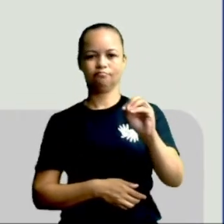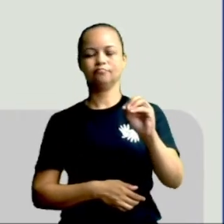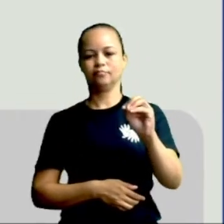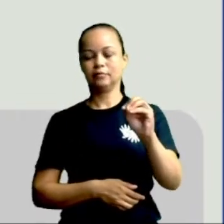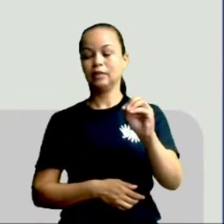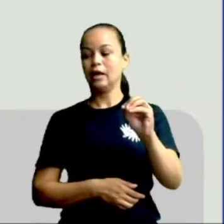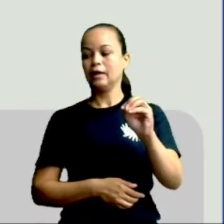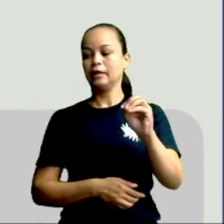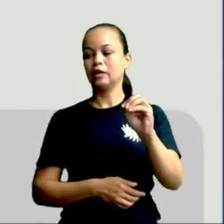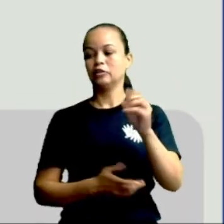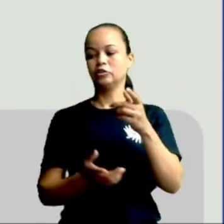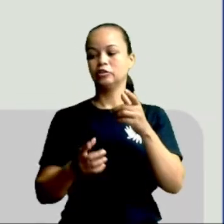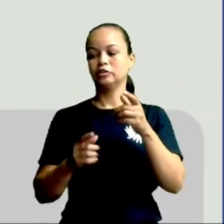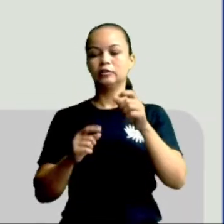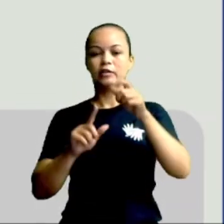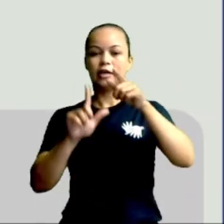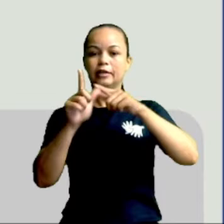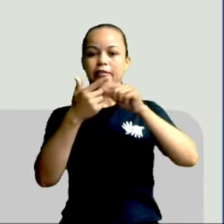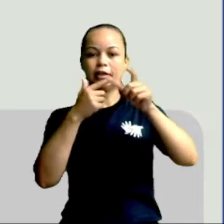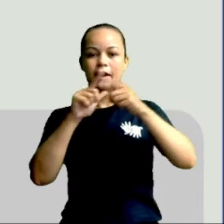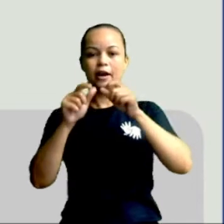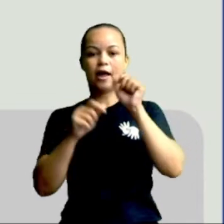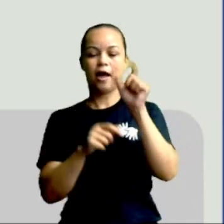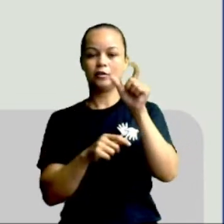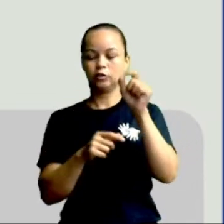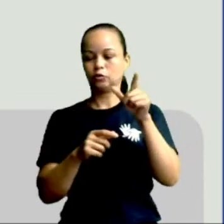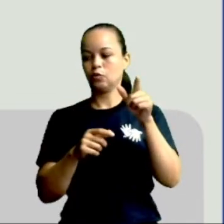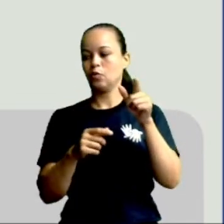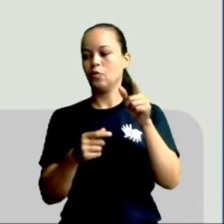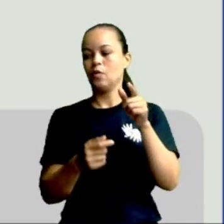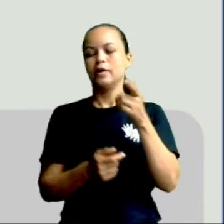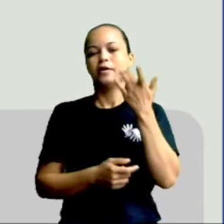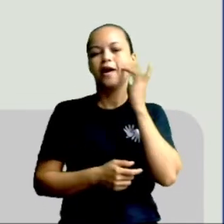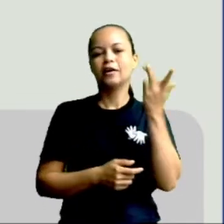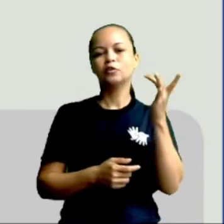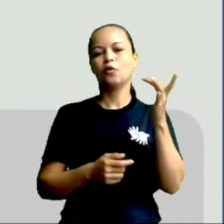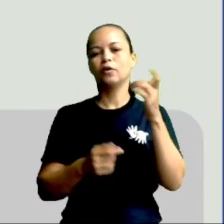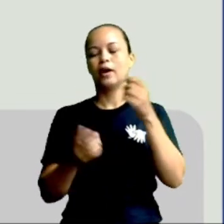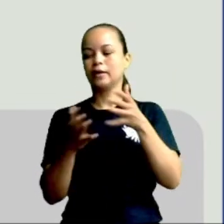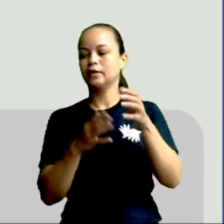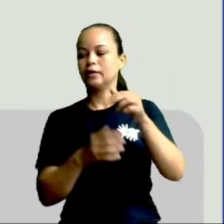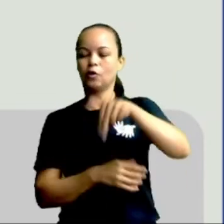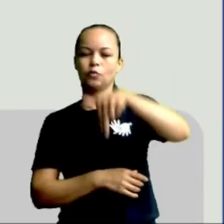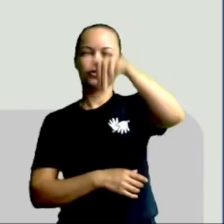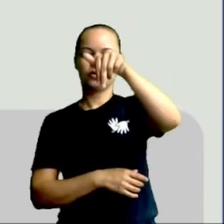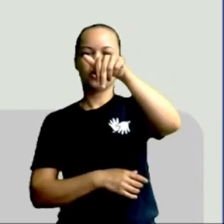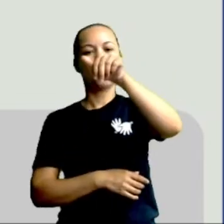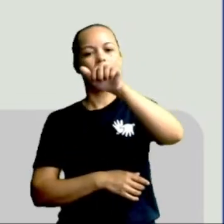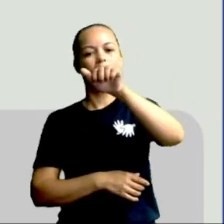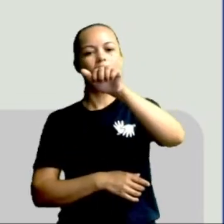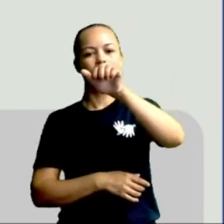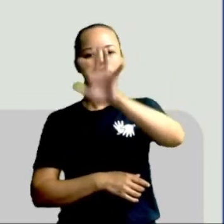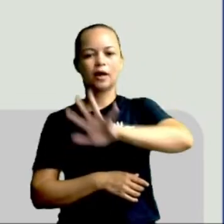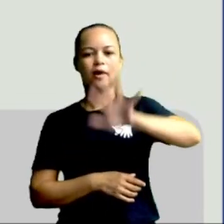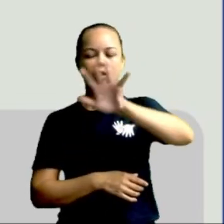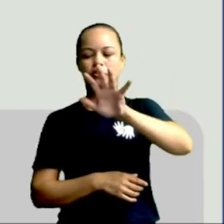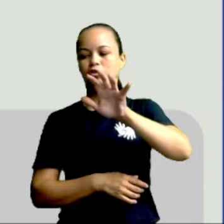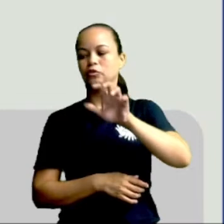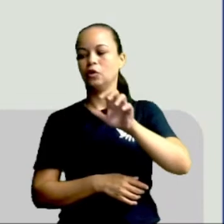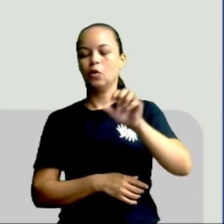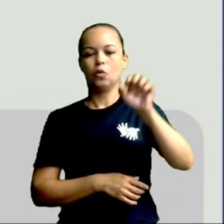é a estrela azul e a estrela dourada que aponta os pontos colaterais, que é o nordeste, o sudeste,